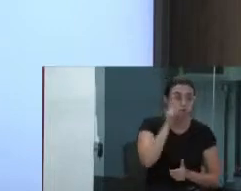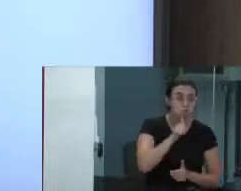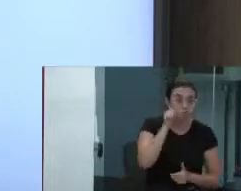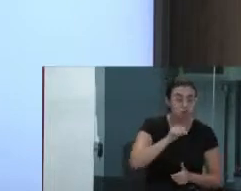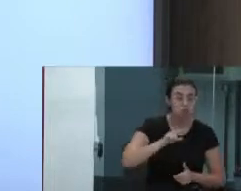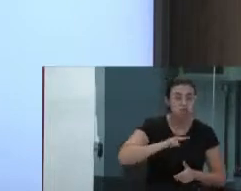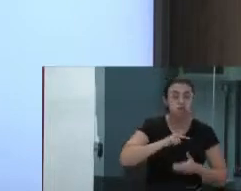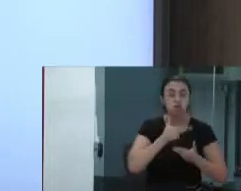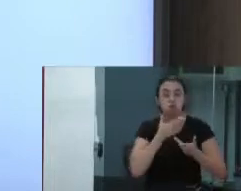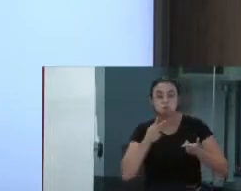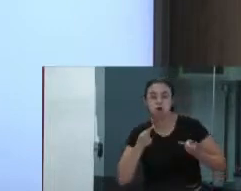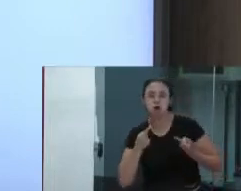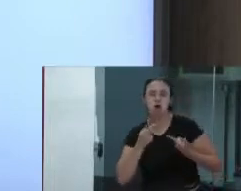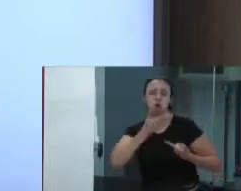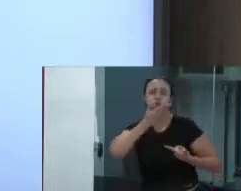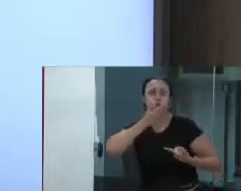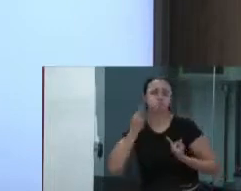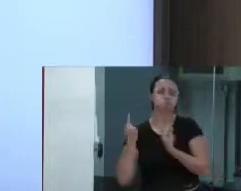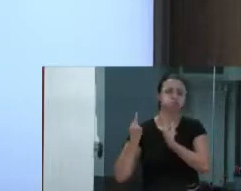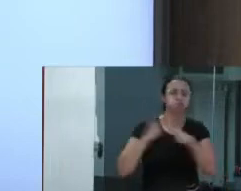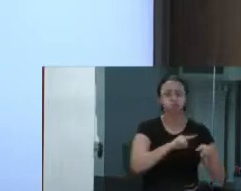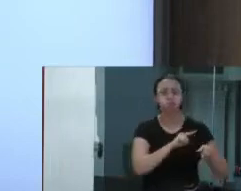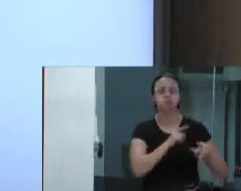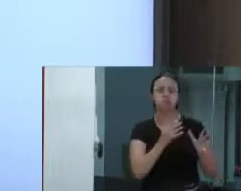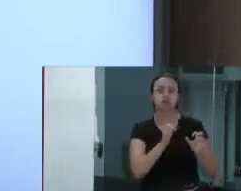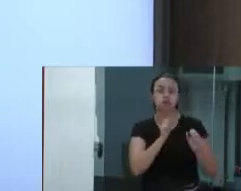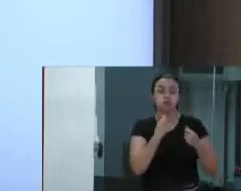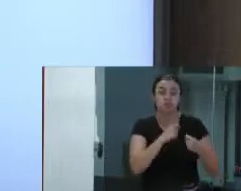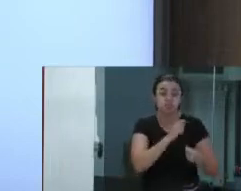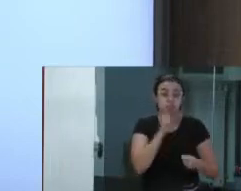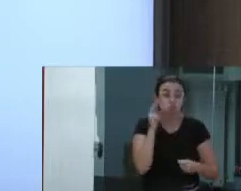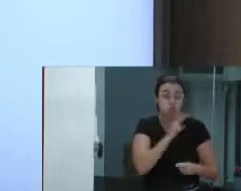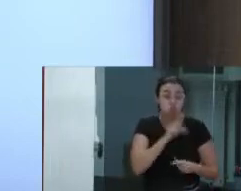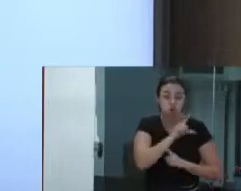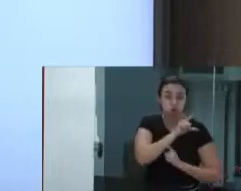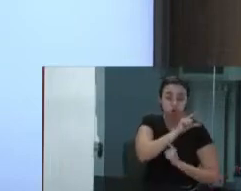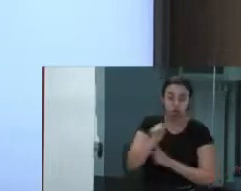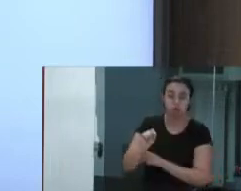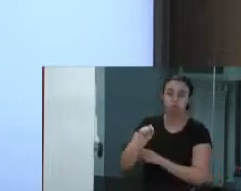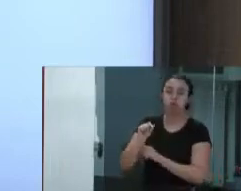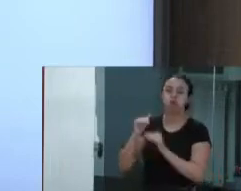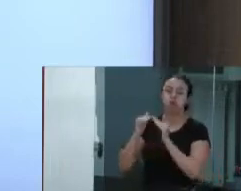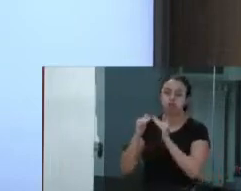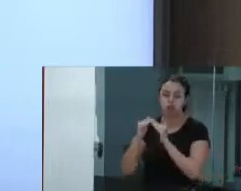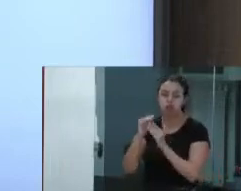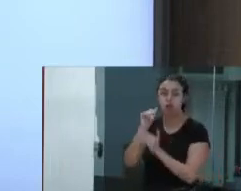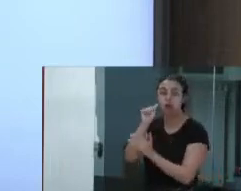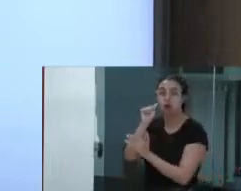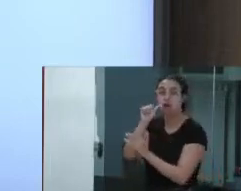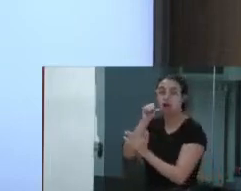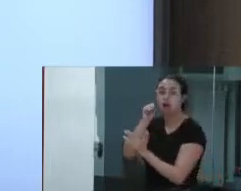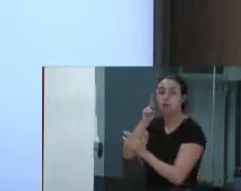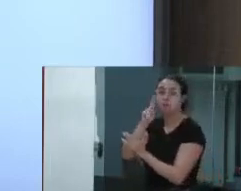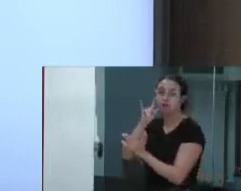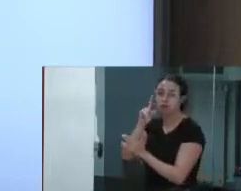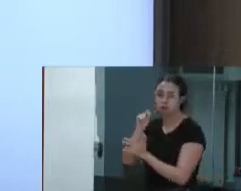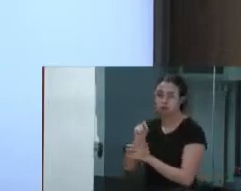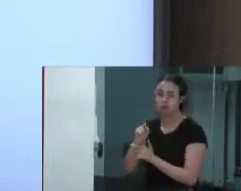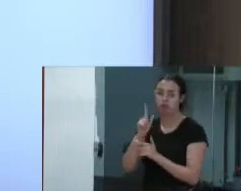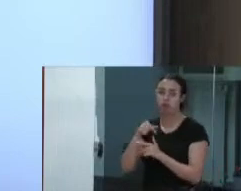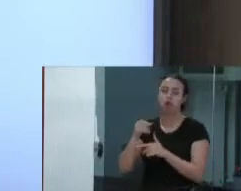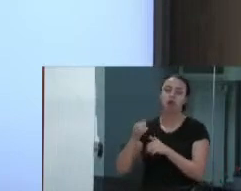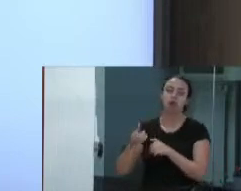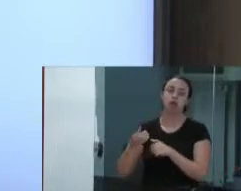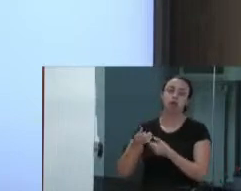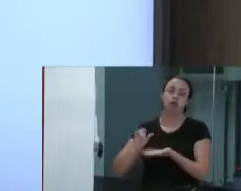ser acolhida, ela precisa sair imediatamente desse meio. Ela é levada para a Casa Abrigo, né, que fica na capital.